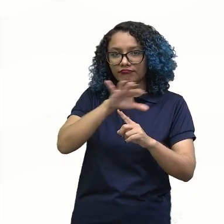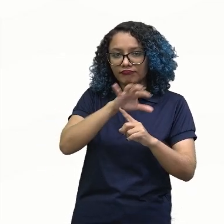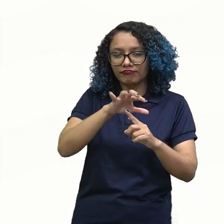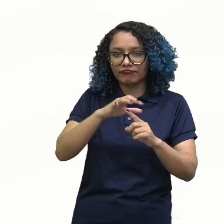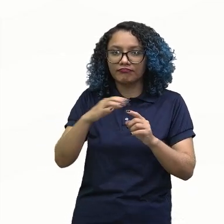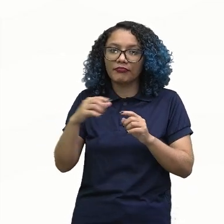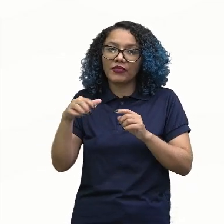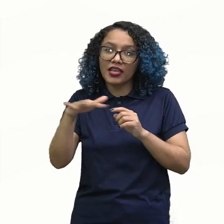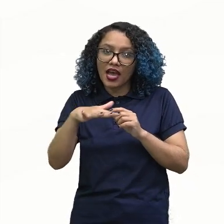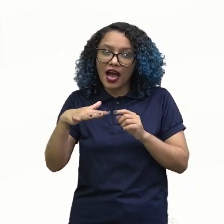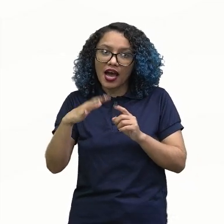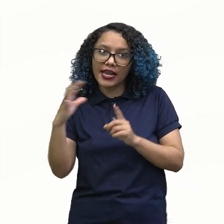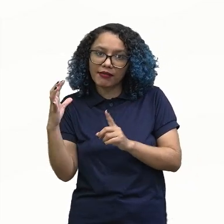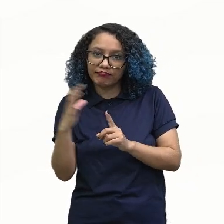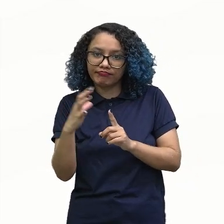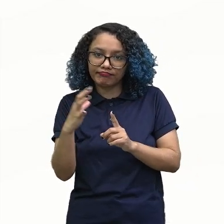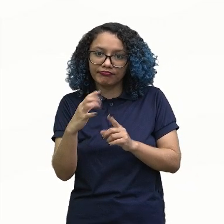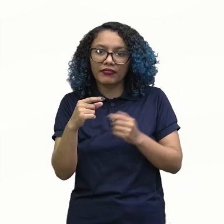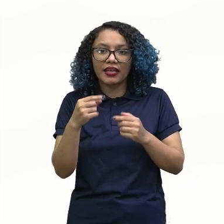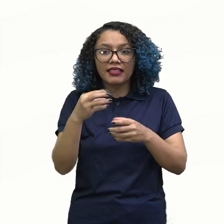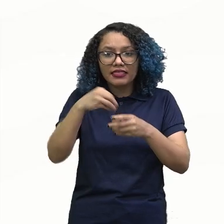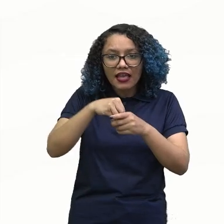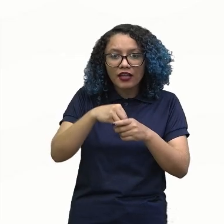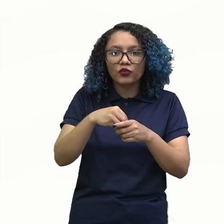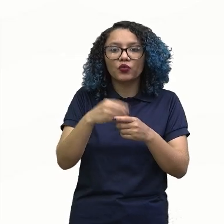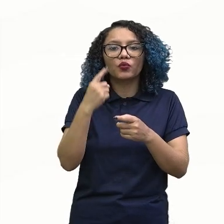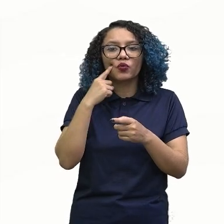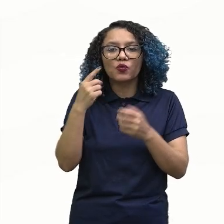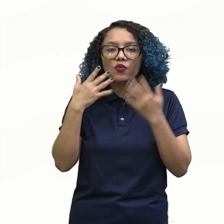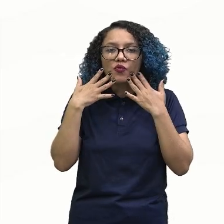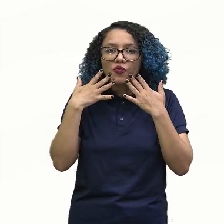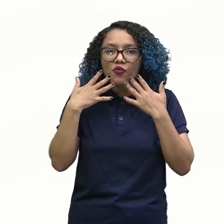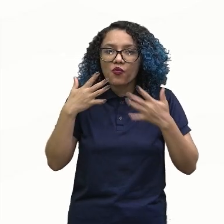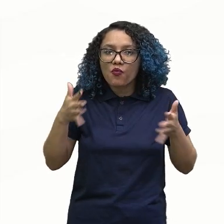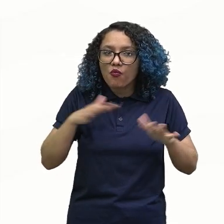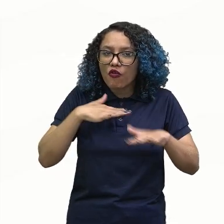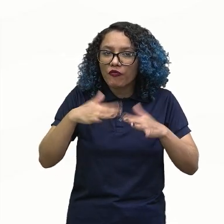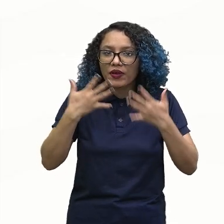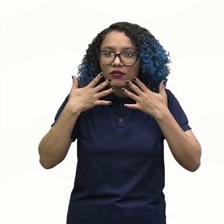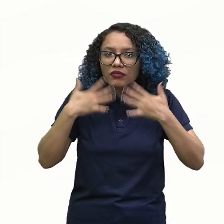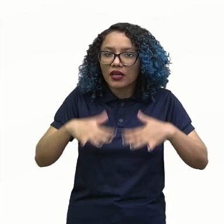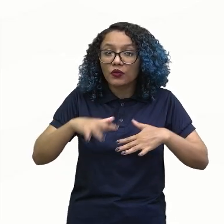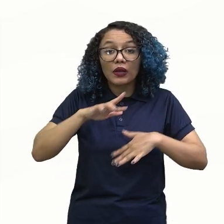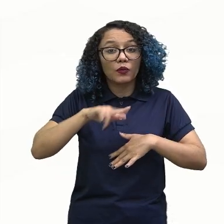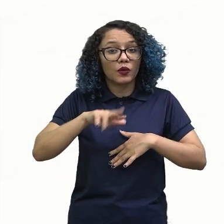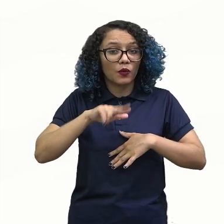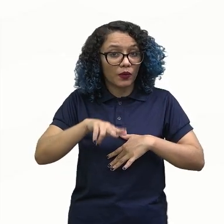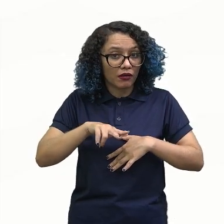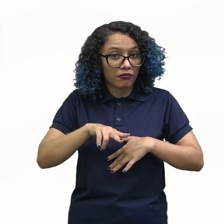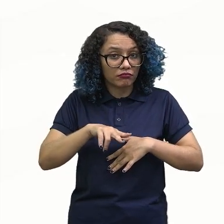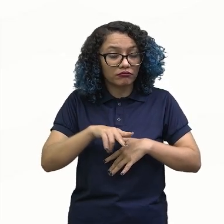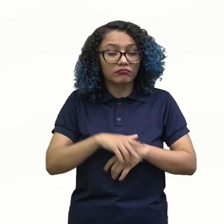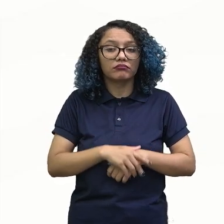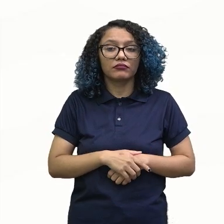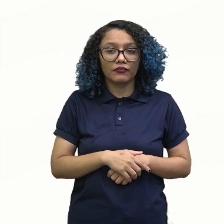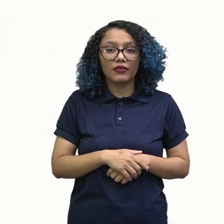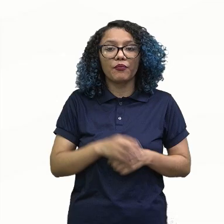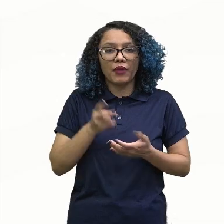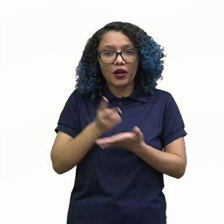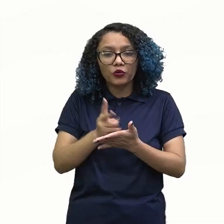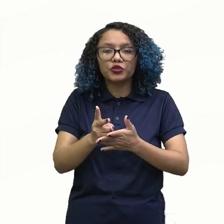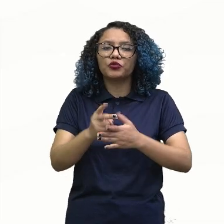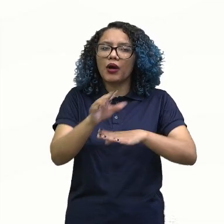o movimento não espontâneo. Movimento não espontâneo, para manter a